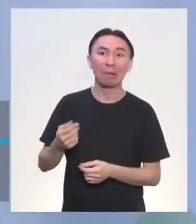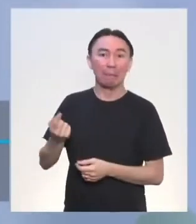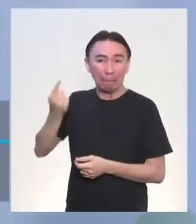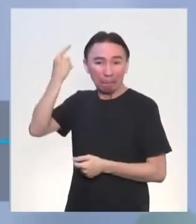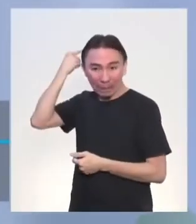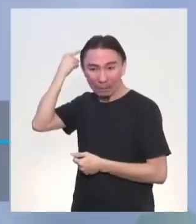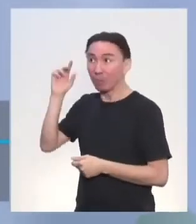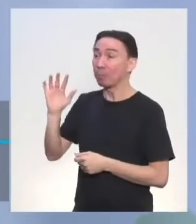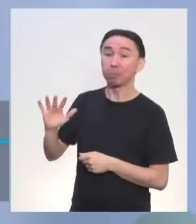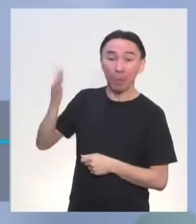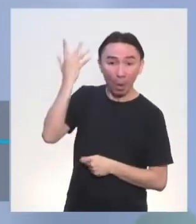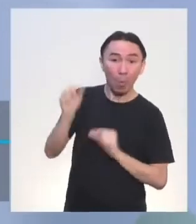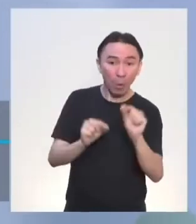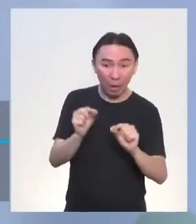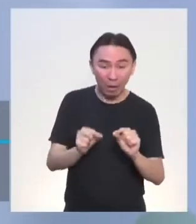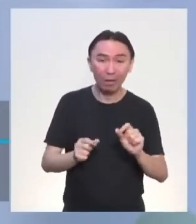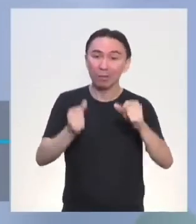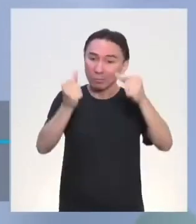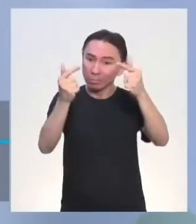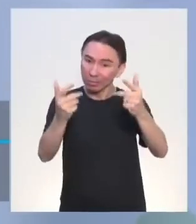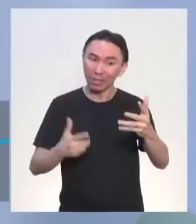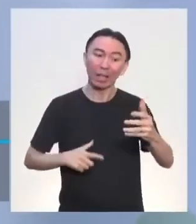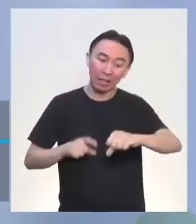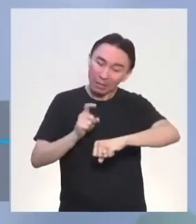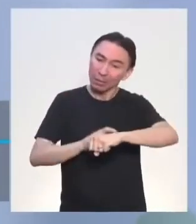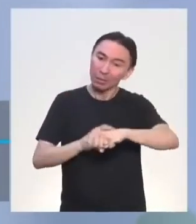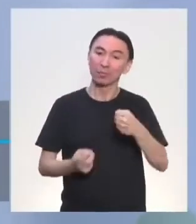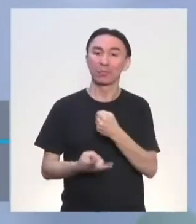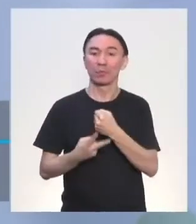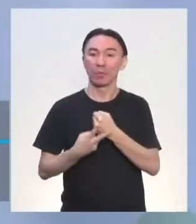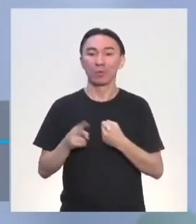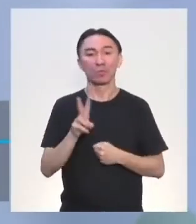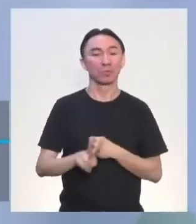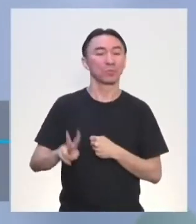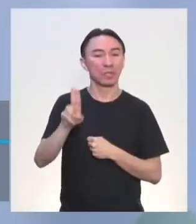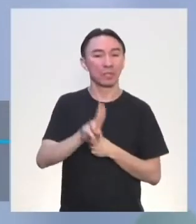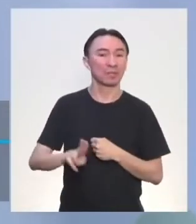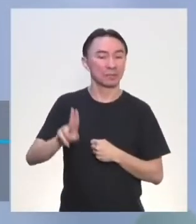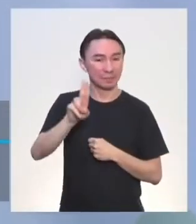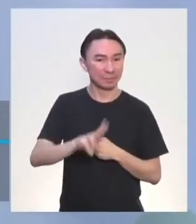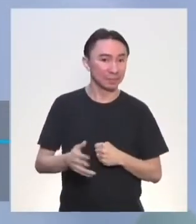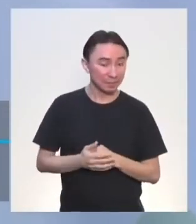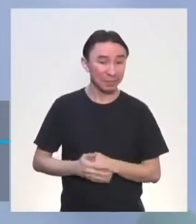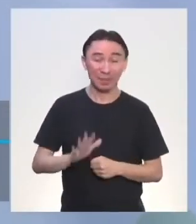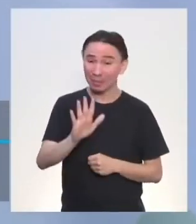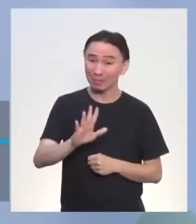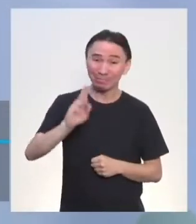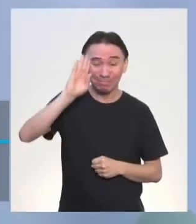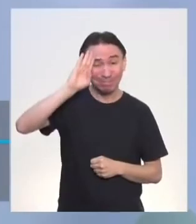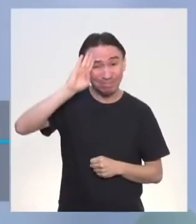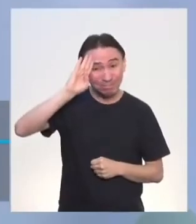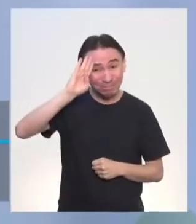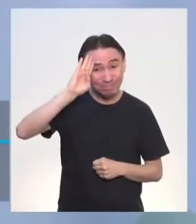vamos utilizar esses tempos verbais. Ok? E, principalmente, aí,